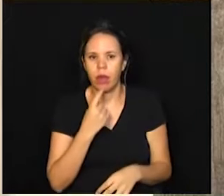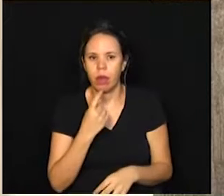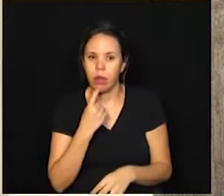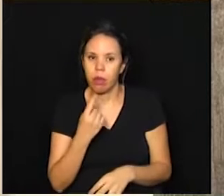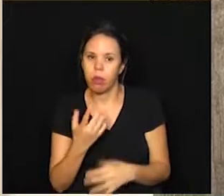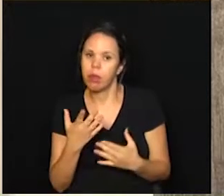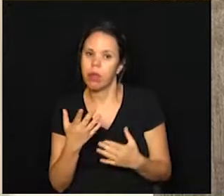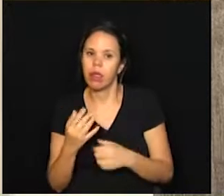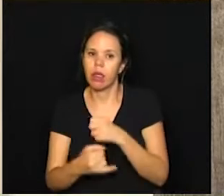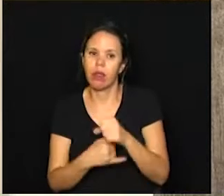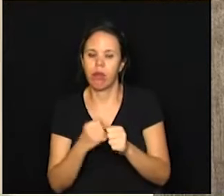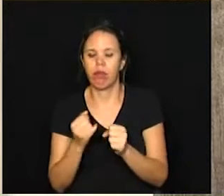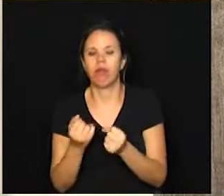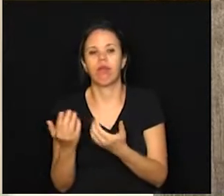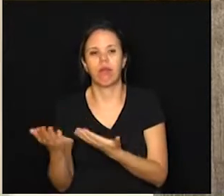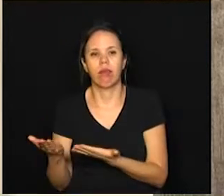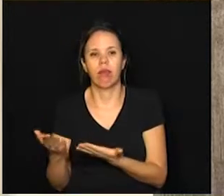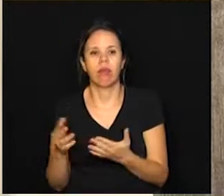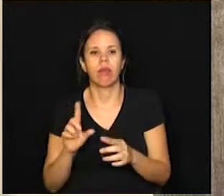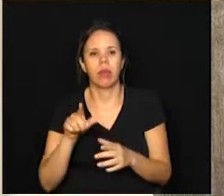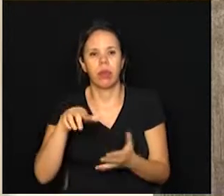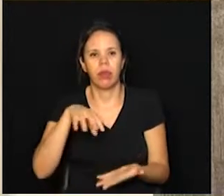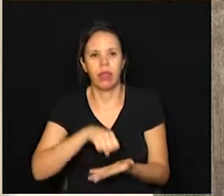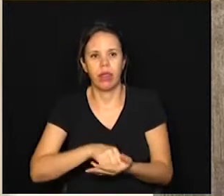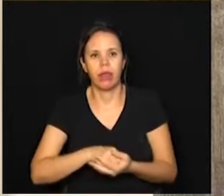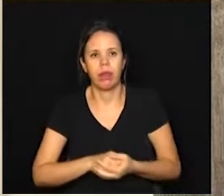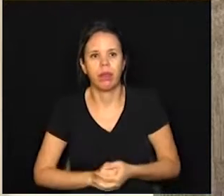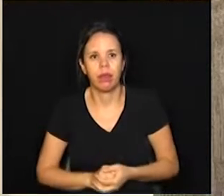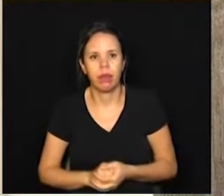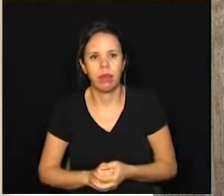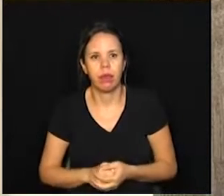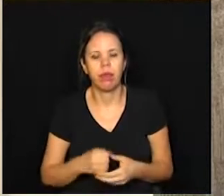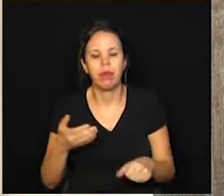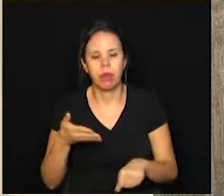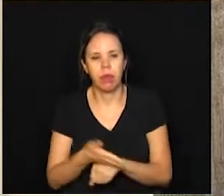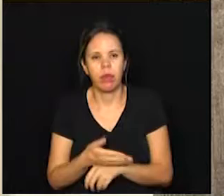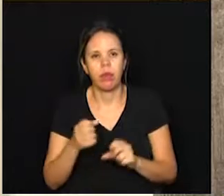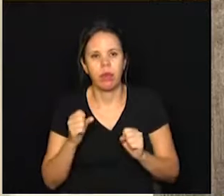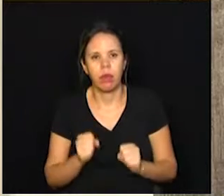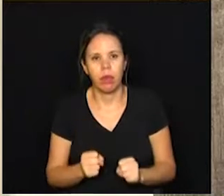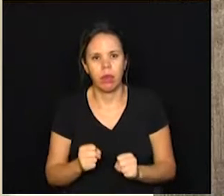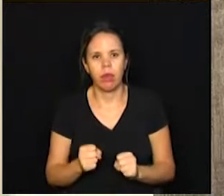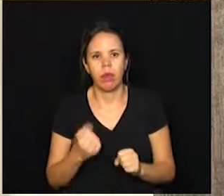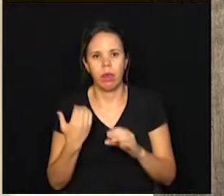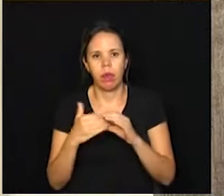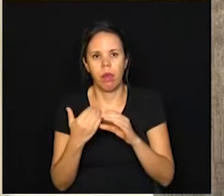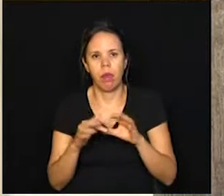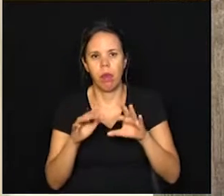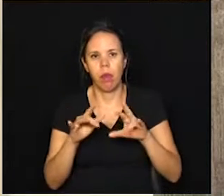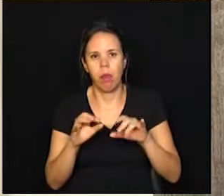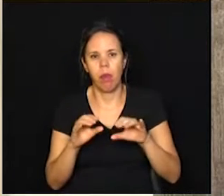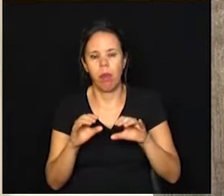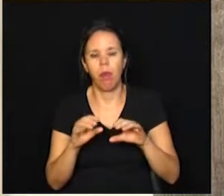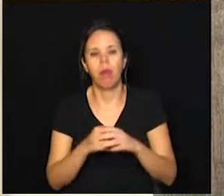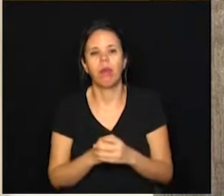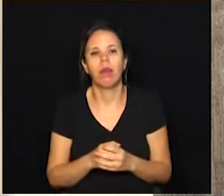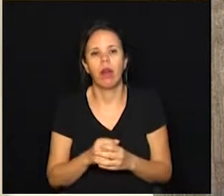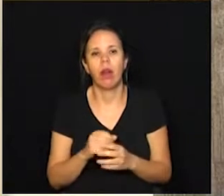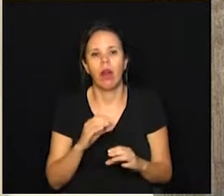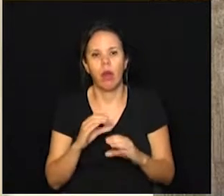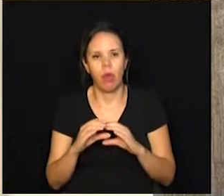campinas.sp.leg.br, e deixar a sua mensagem após fazer um cadastro. Pode também participar pelo e-mail